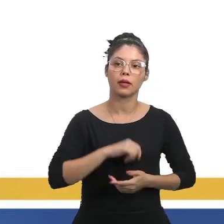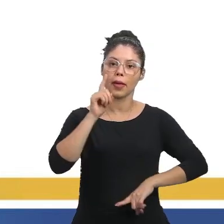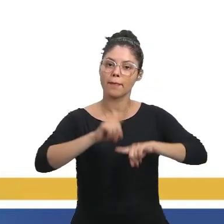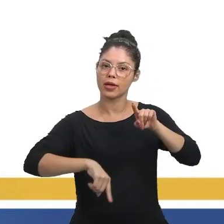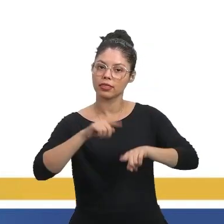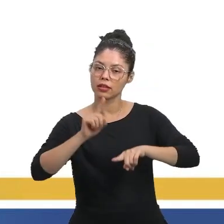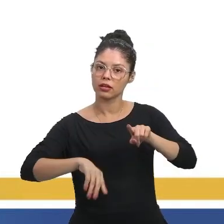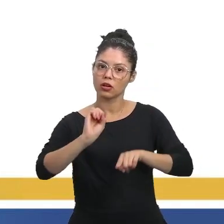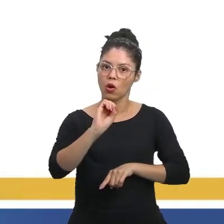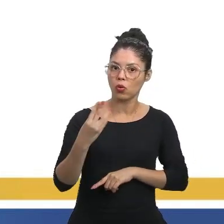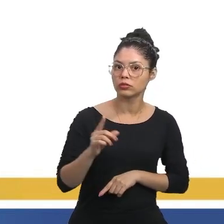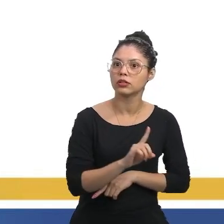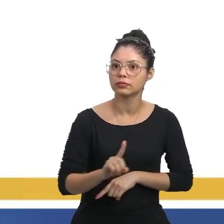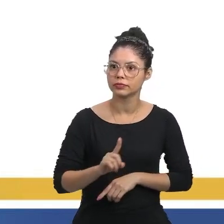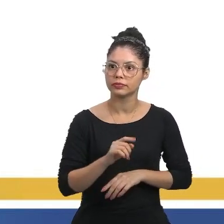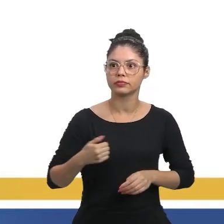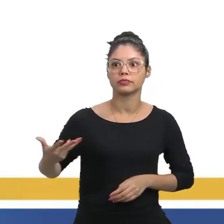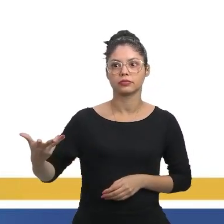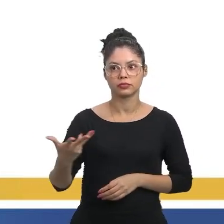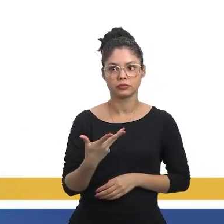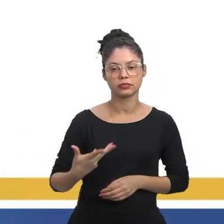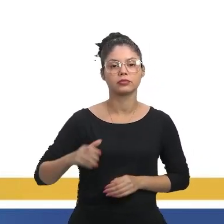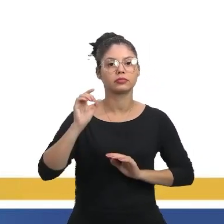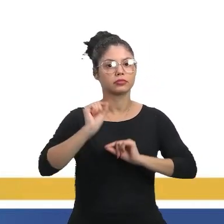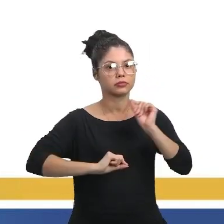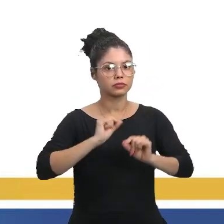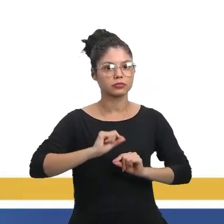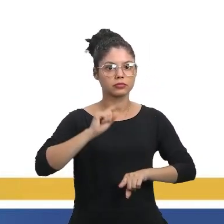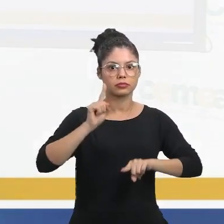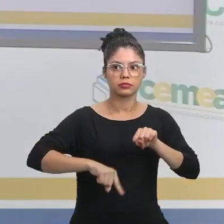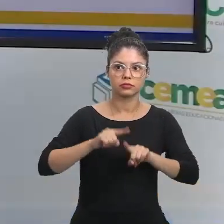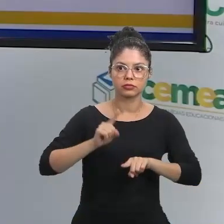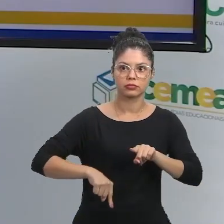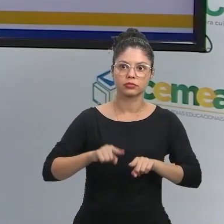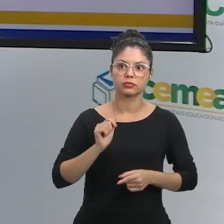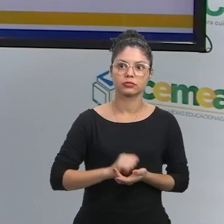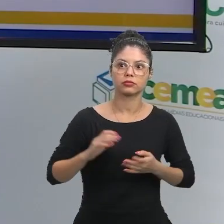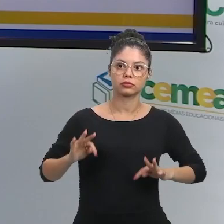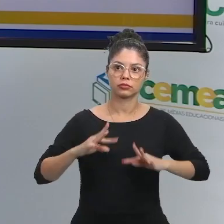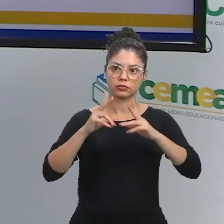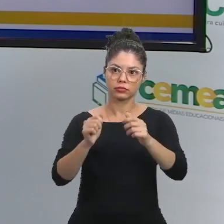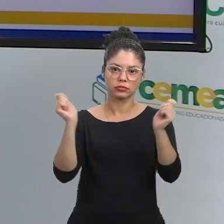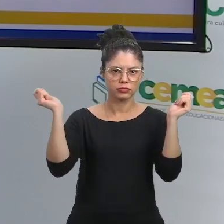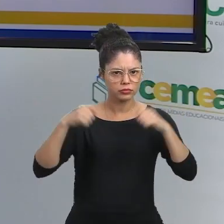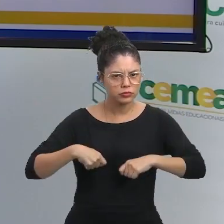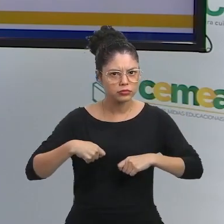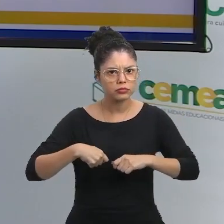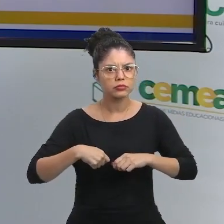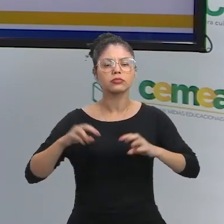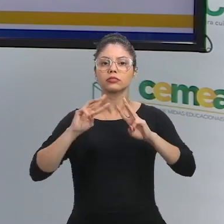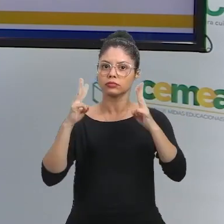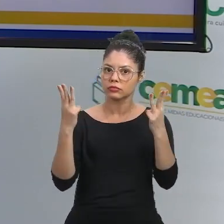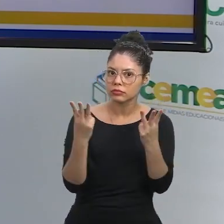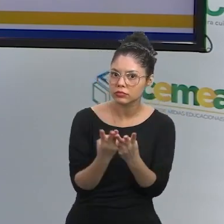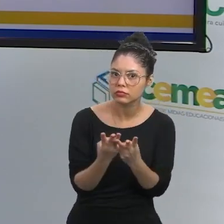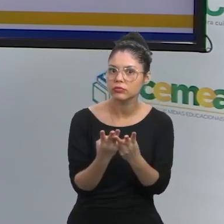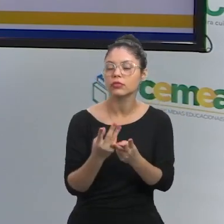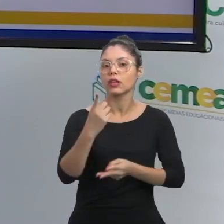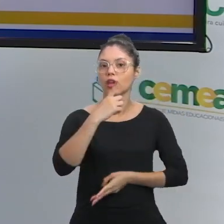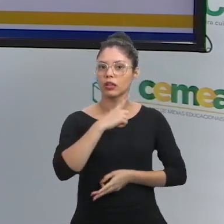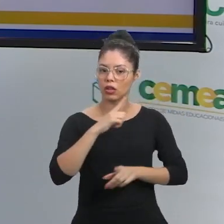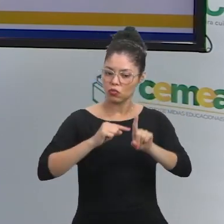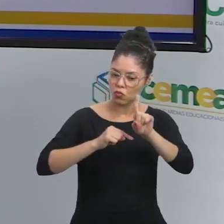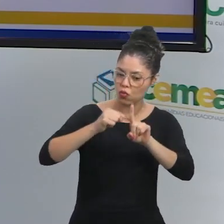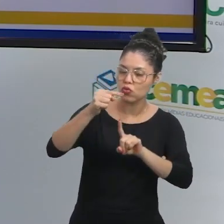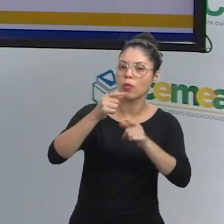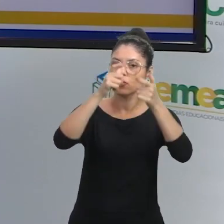matéria ou não. Então, baseado no que é matéria. O que é matéria? Tudo aquilo que possui massa e ocupa um volume,